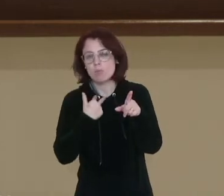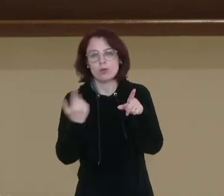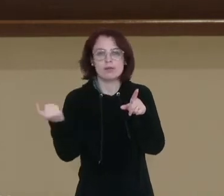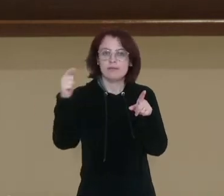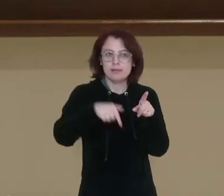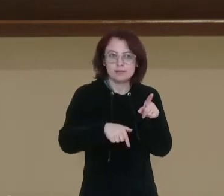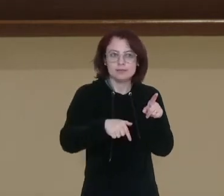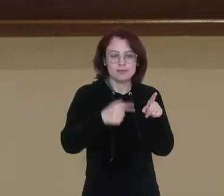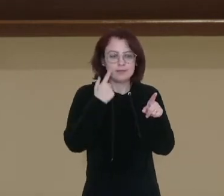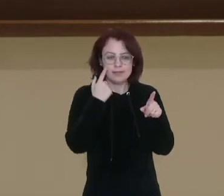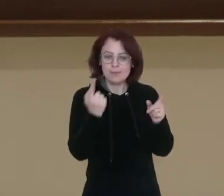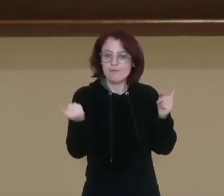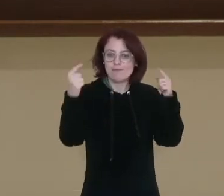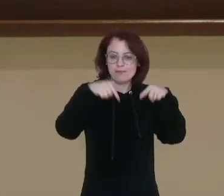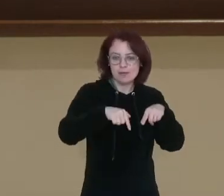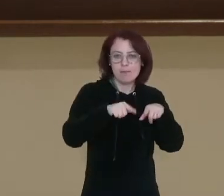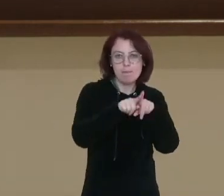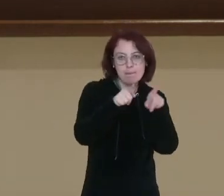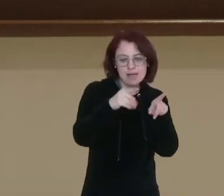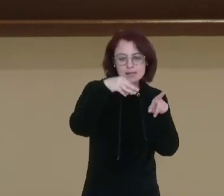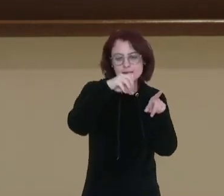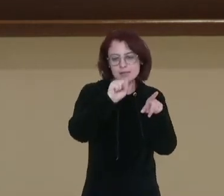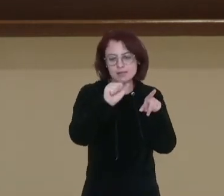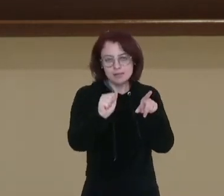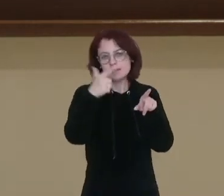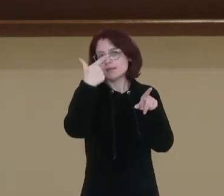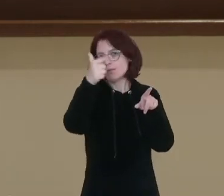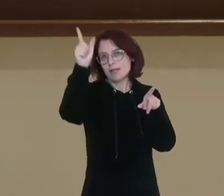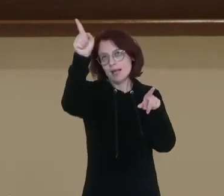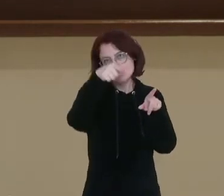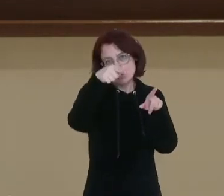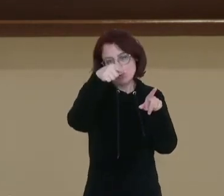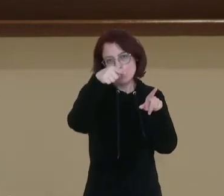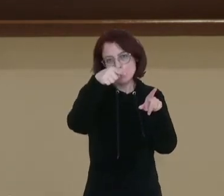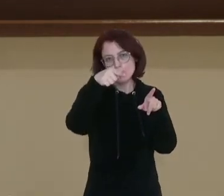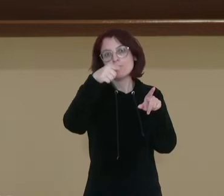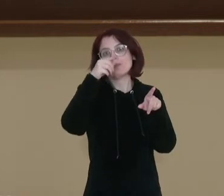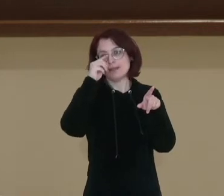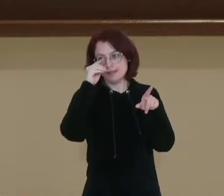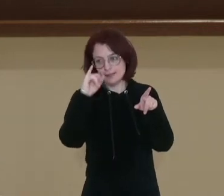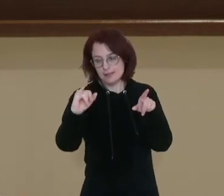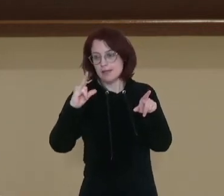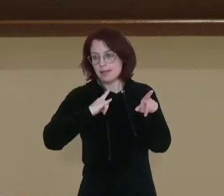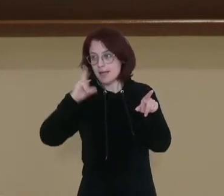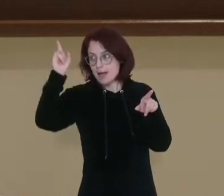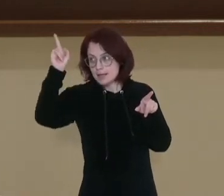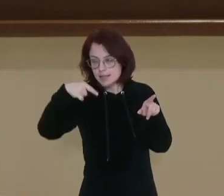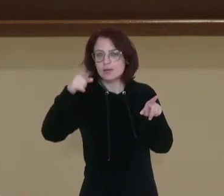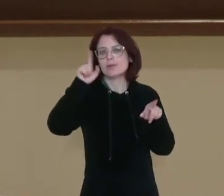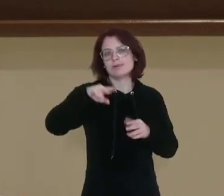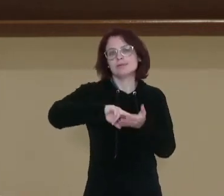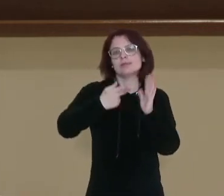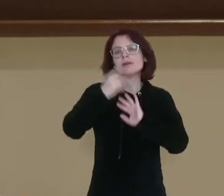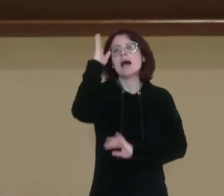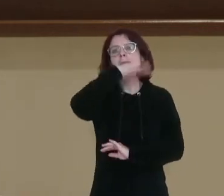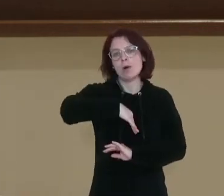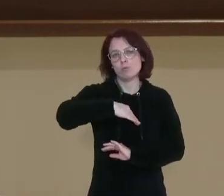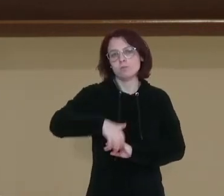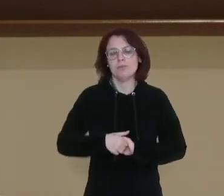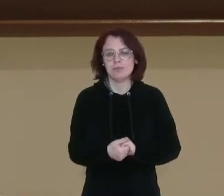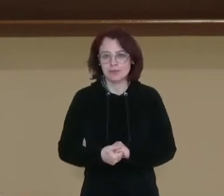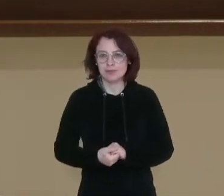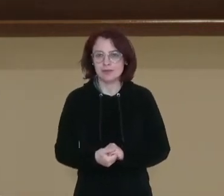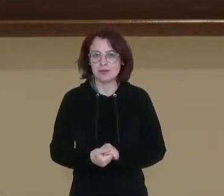conjunção coordenada adversativa, né? Que dá a ideia de contraposição de ideias, de contrariedade. E isso se diferencia